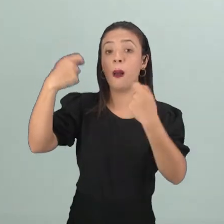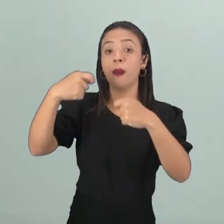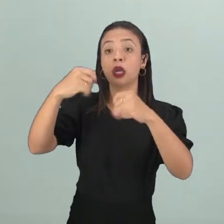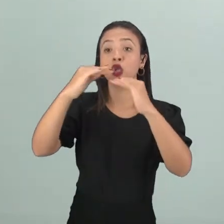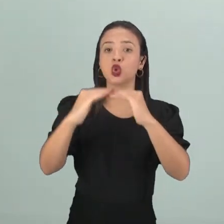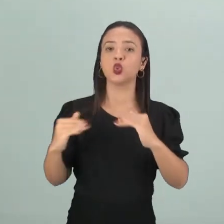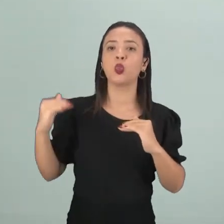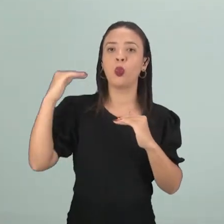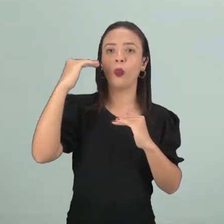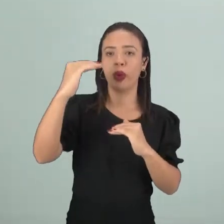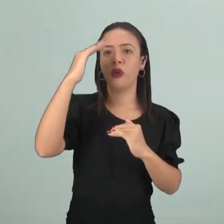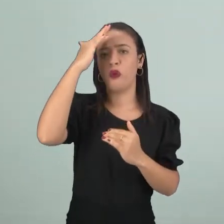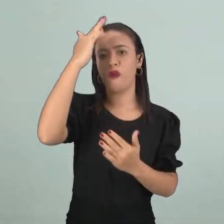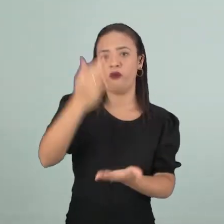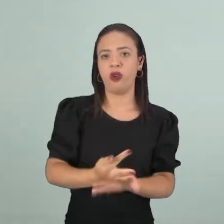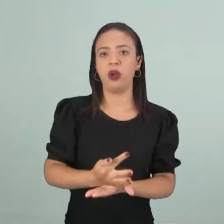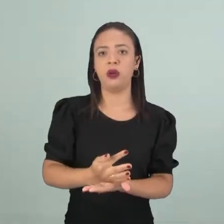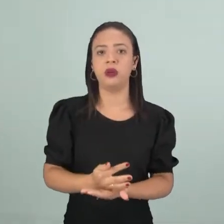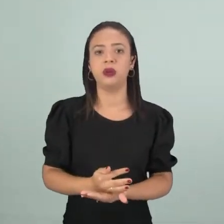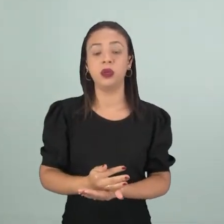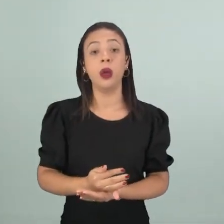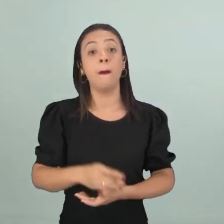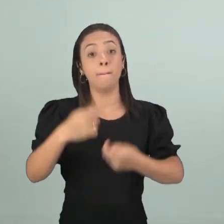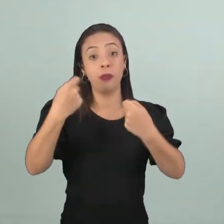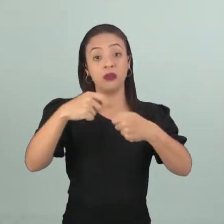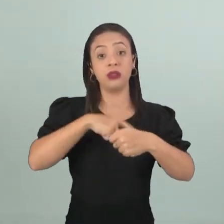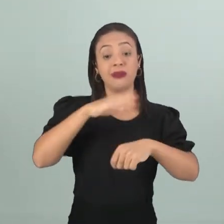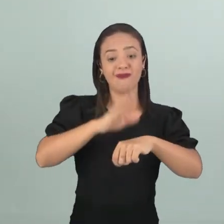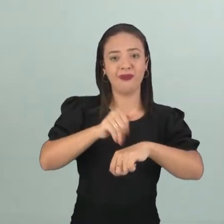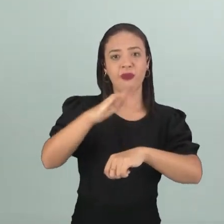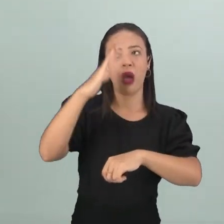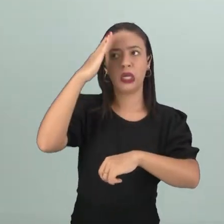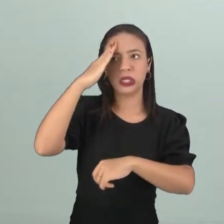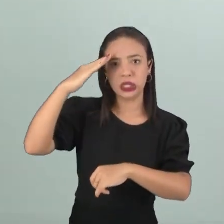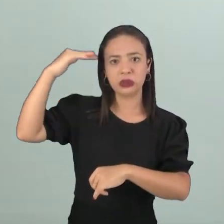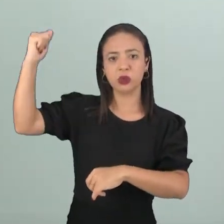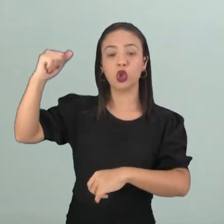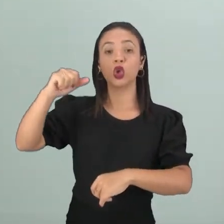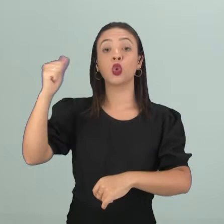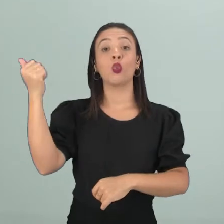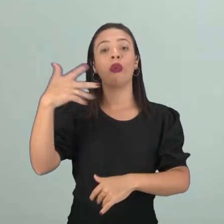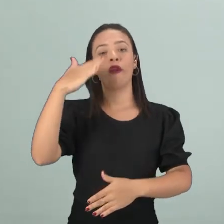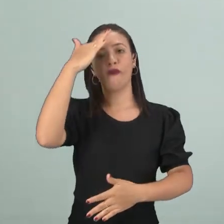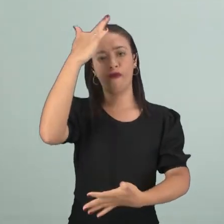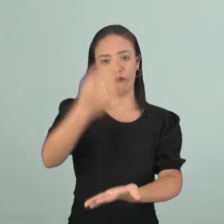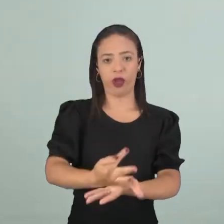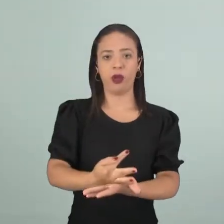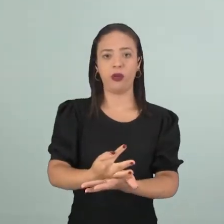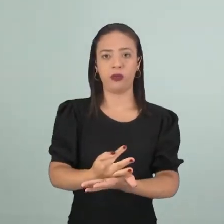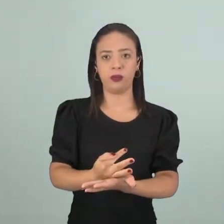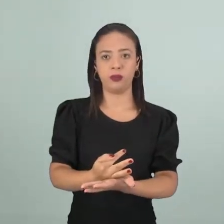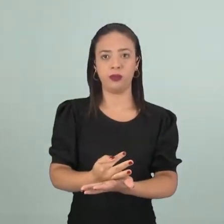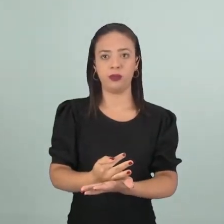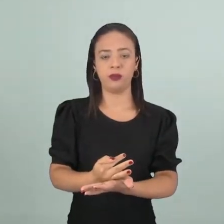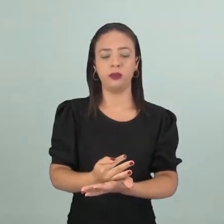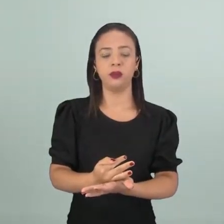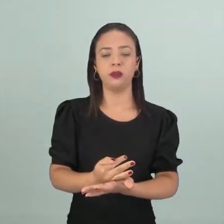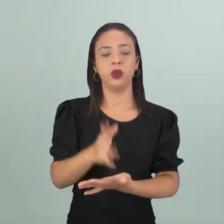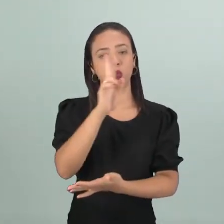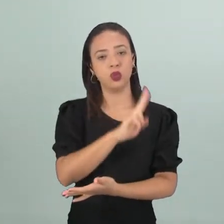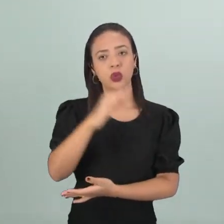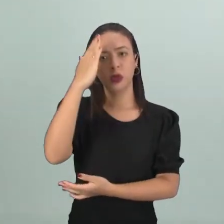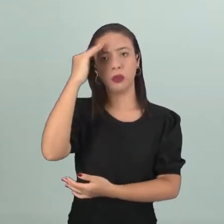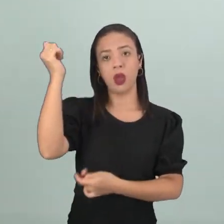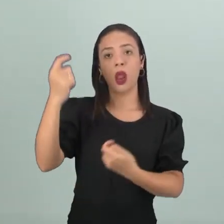superior à crença, certo? Então, a gente deveria ter mais sabedoria do que ter mais crença ou mais fé. Que através dessa sabedoria a